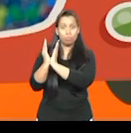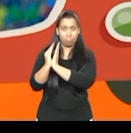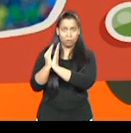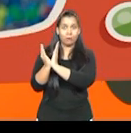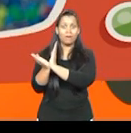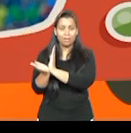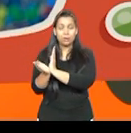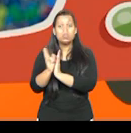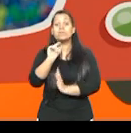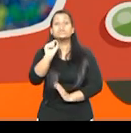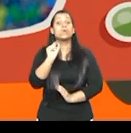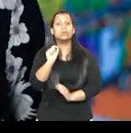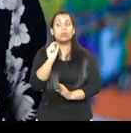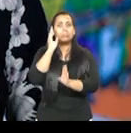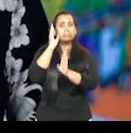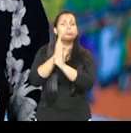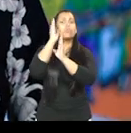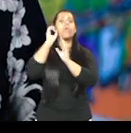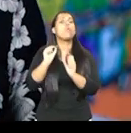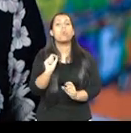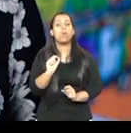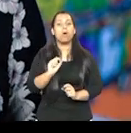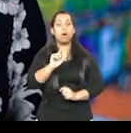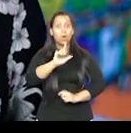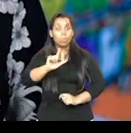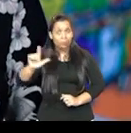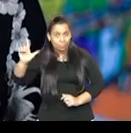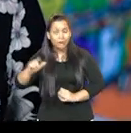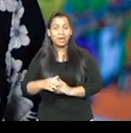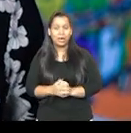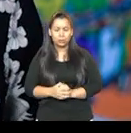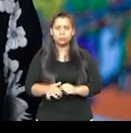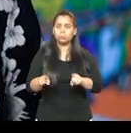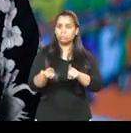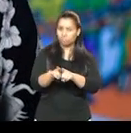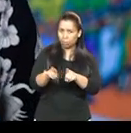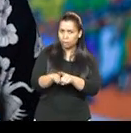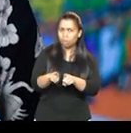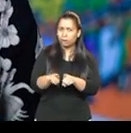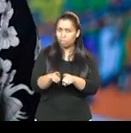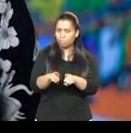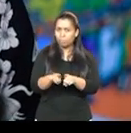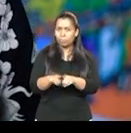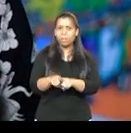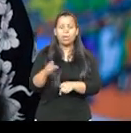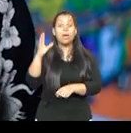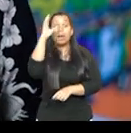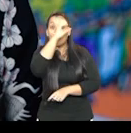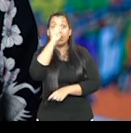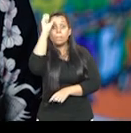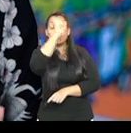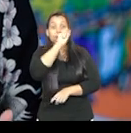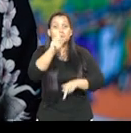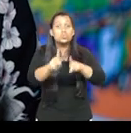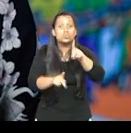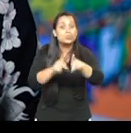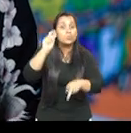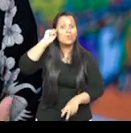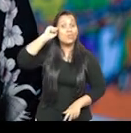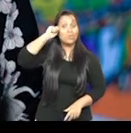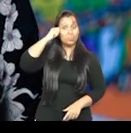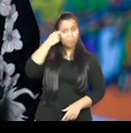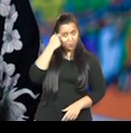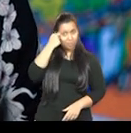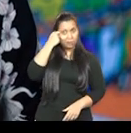que vocês se encontram. Aprofundaremos um pouquinho mais nos conteúdos sobre os povos africanos e suas